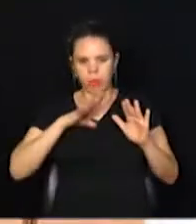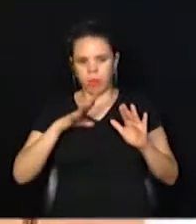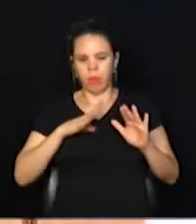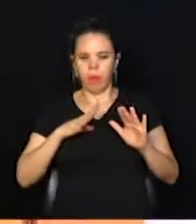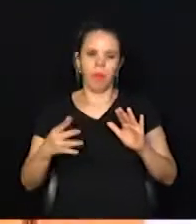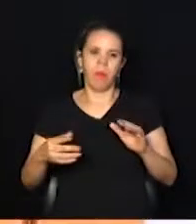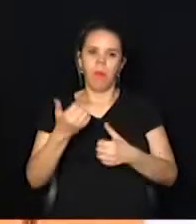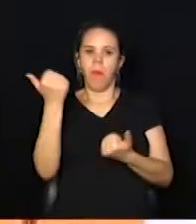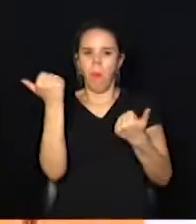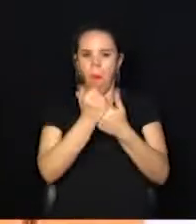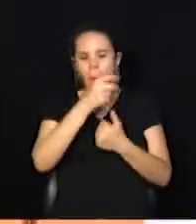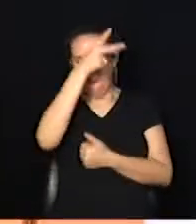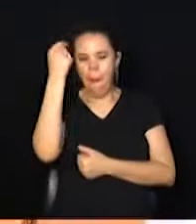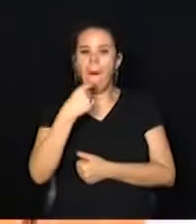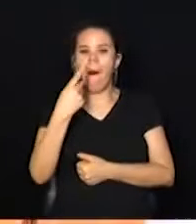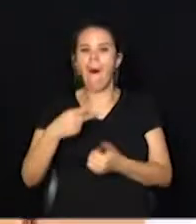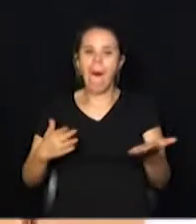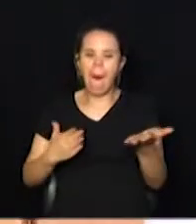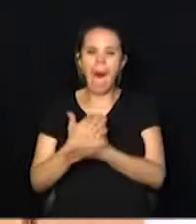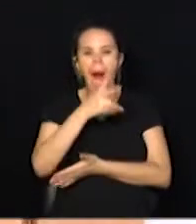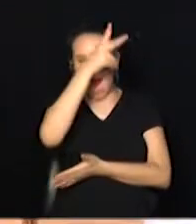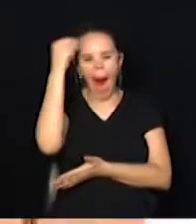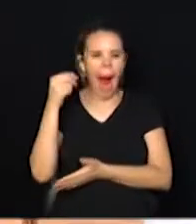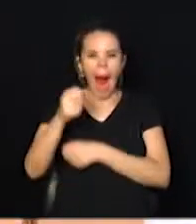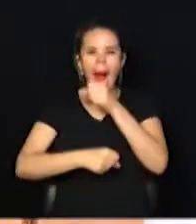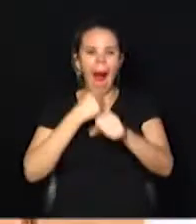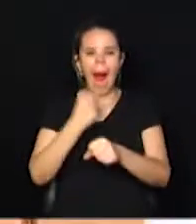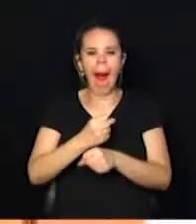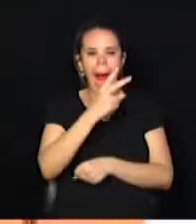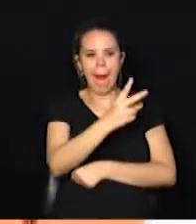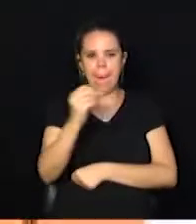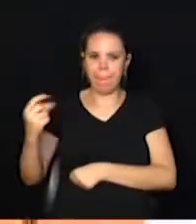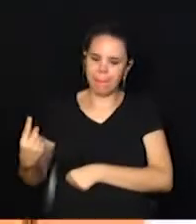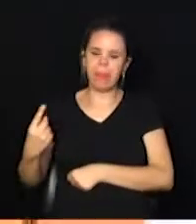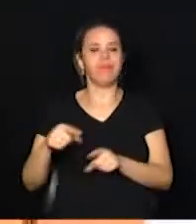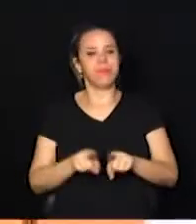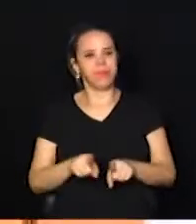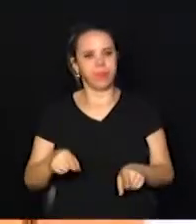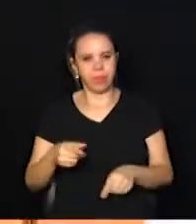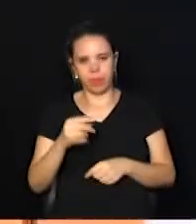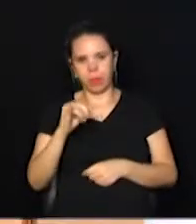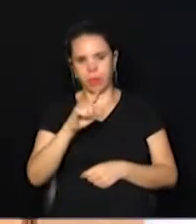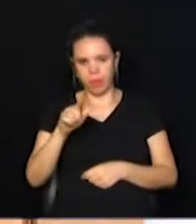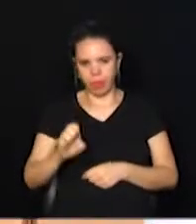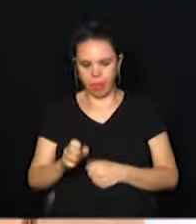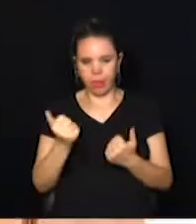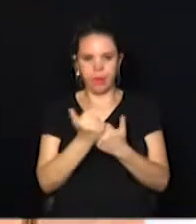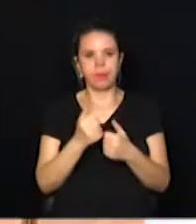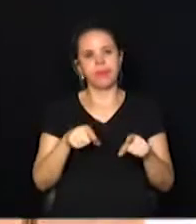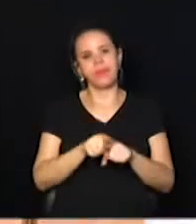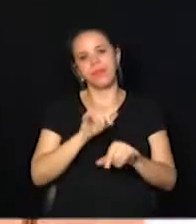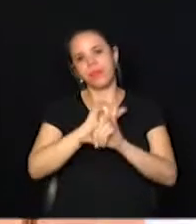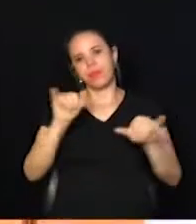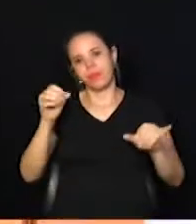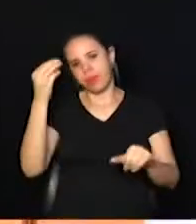vice-prefeito de Campinas, elegeu-se prefeito em 2000, tendo Isalene Tiene como vice-prefeita, com uma campanha memorável,